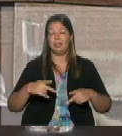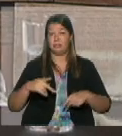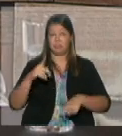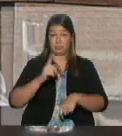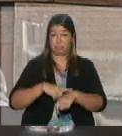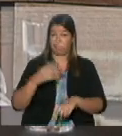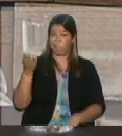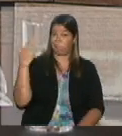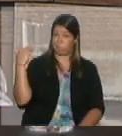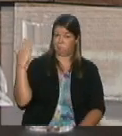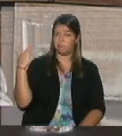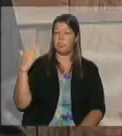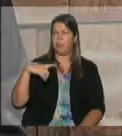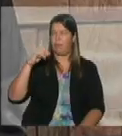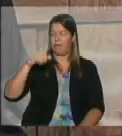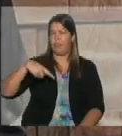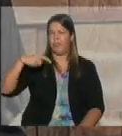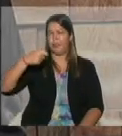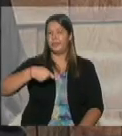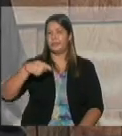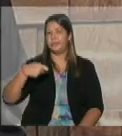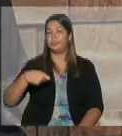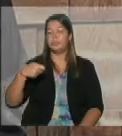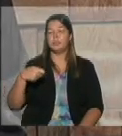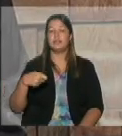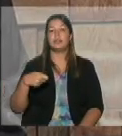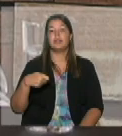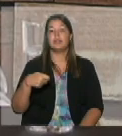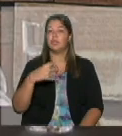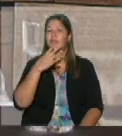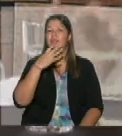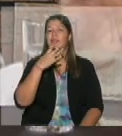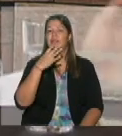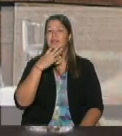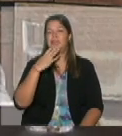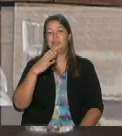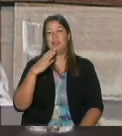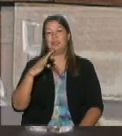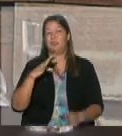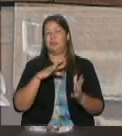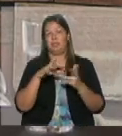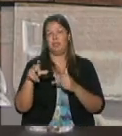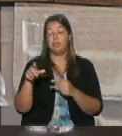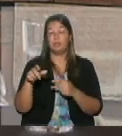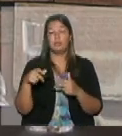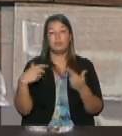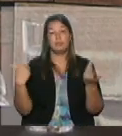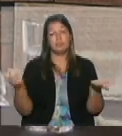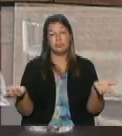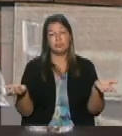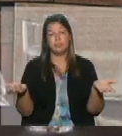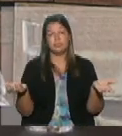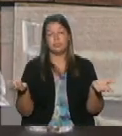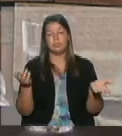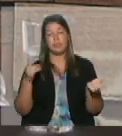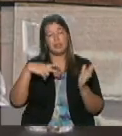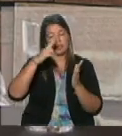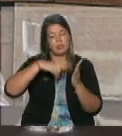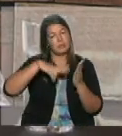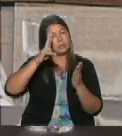época era obrigatório, né? Os conhecimentos gerais. Então,